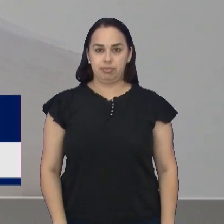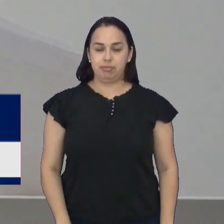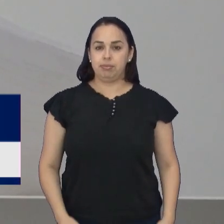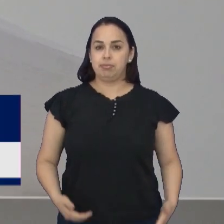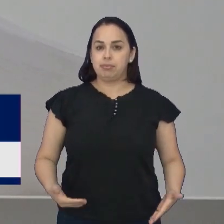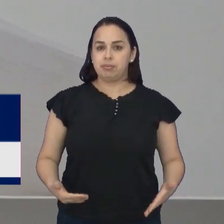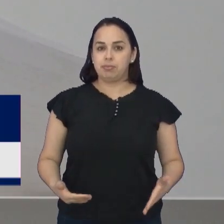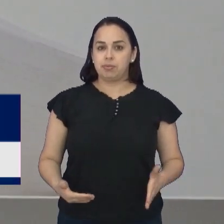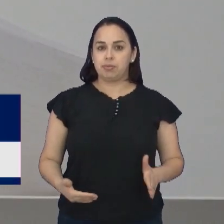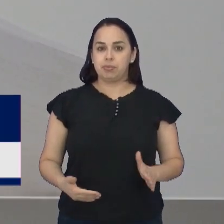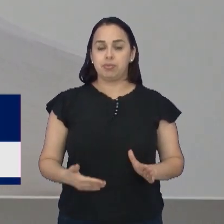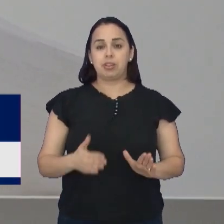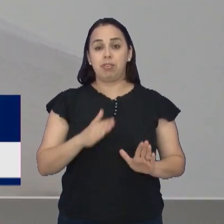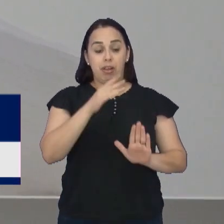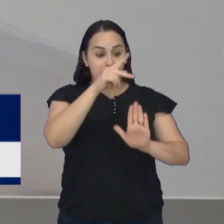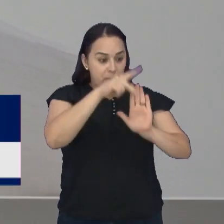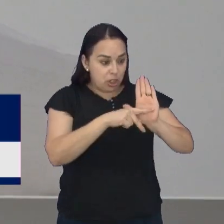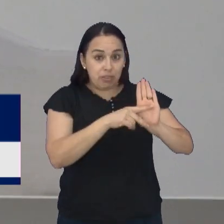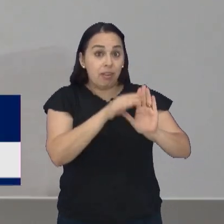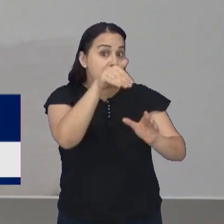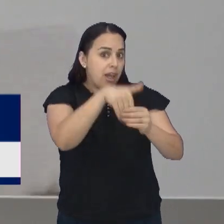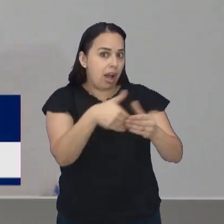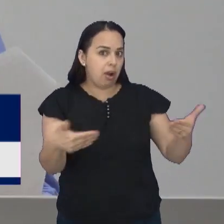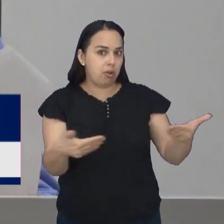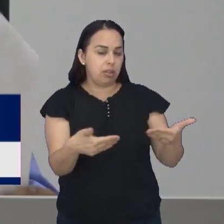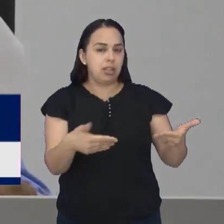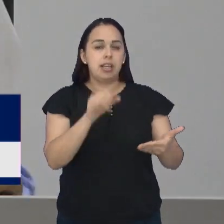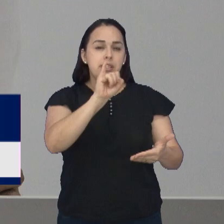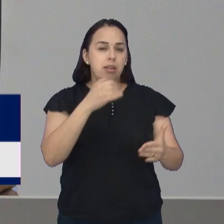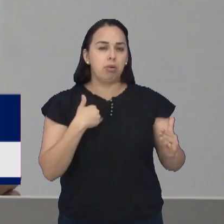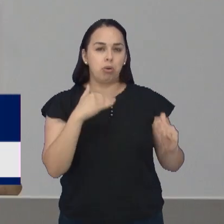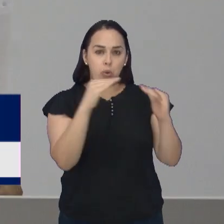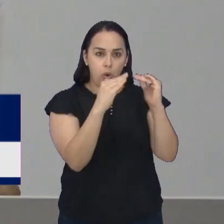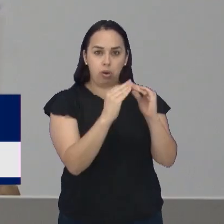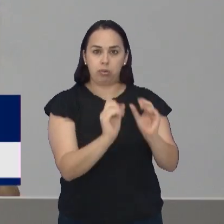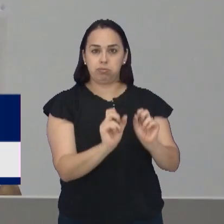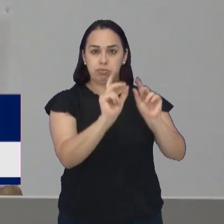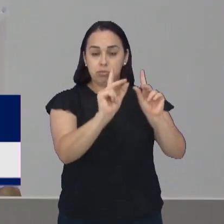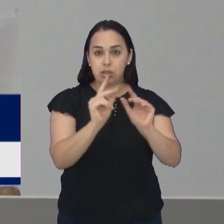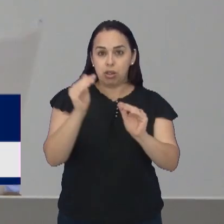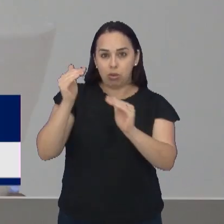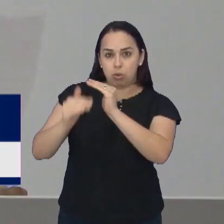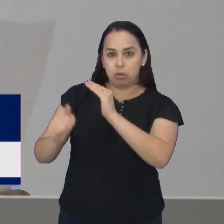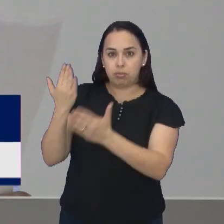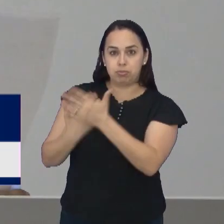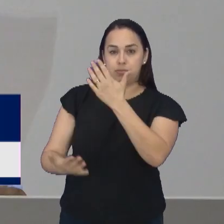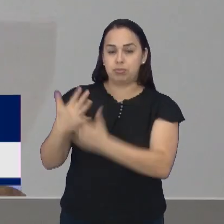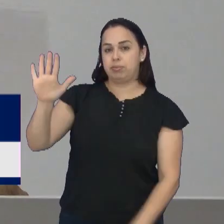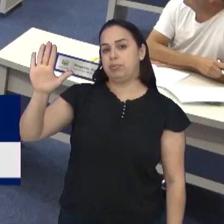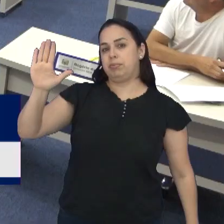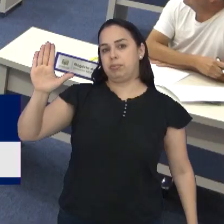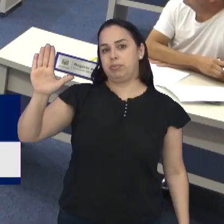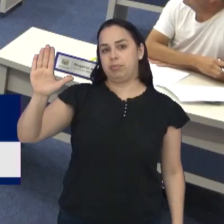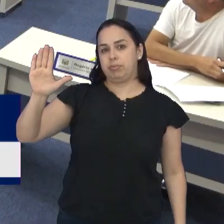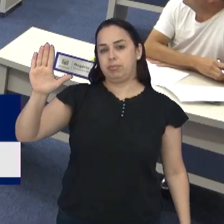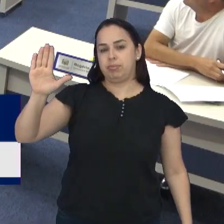Em votação, o processo. Vereadores favoráveis, permaneça como estão. Os contrários, que se